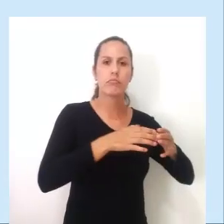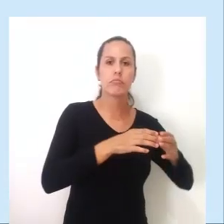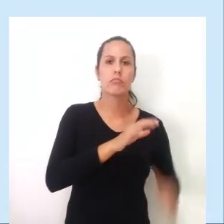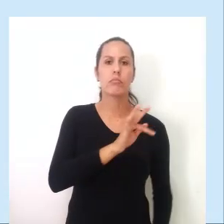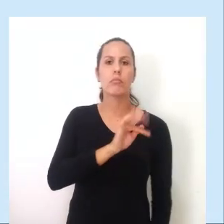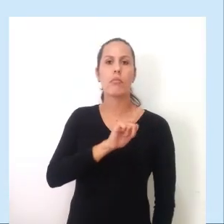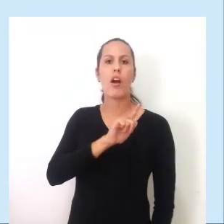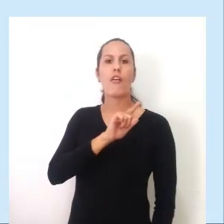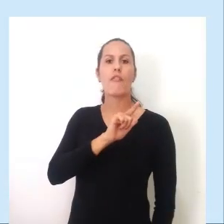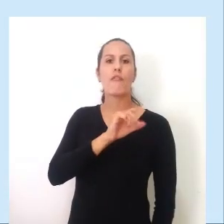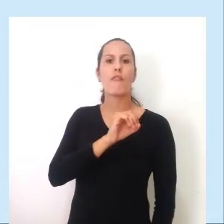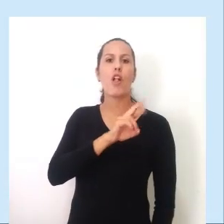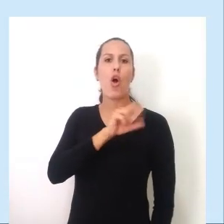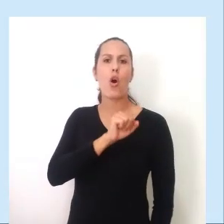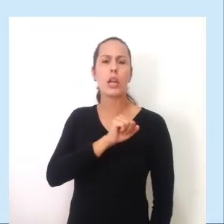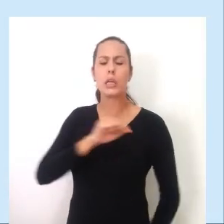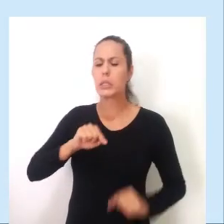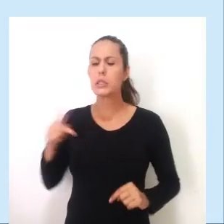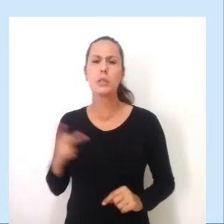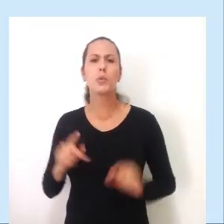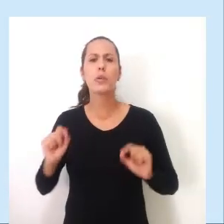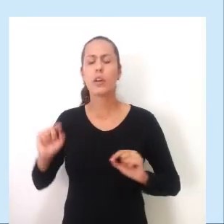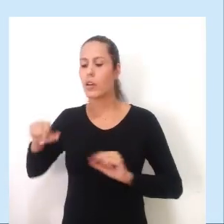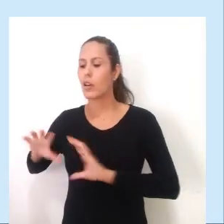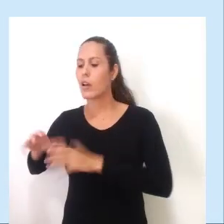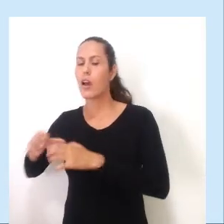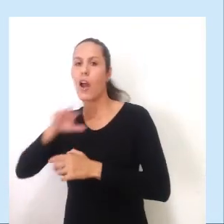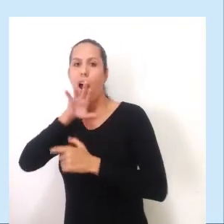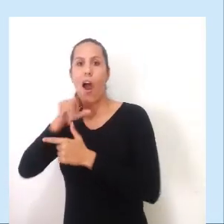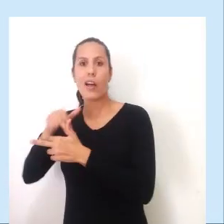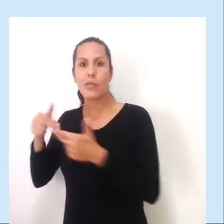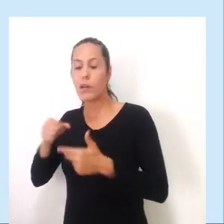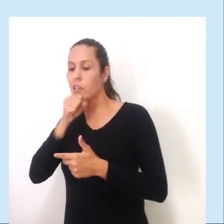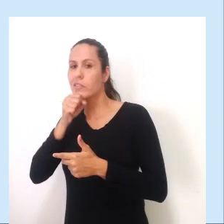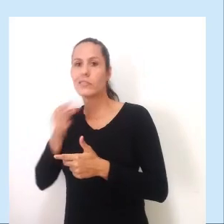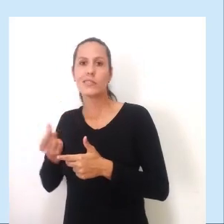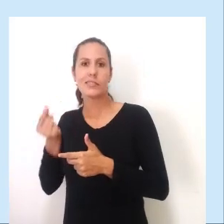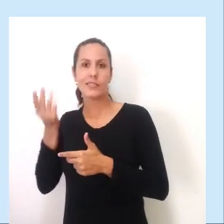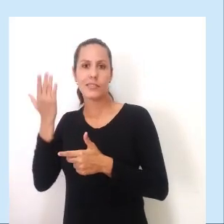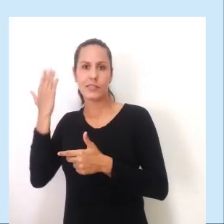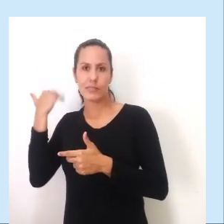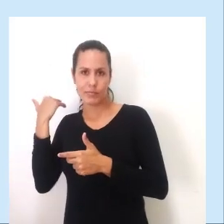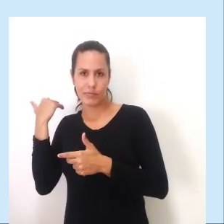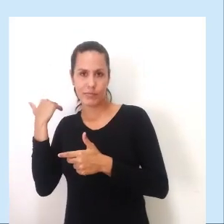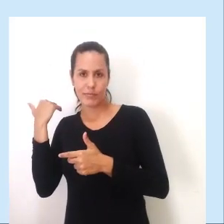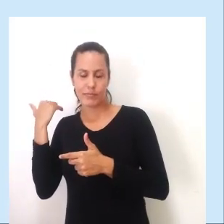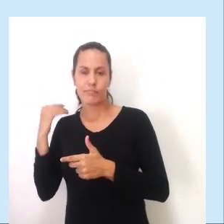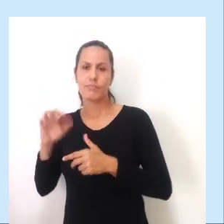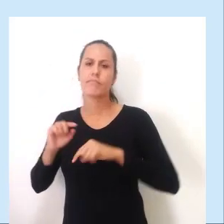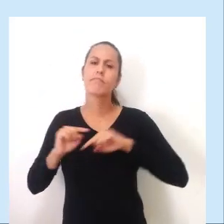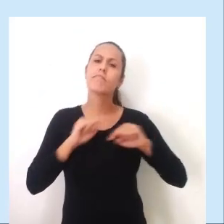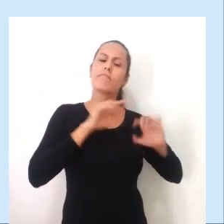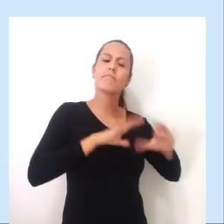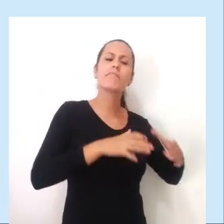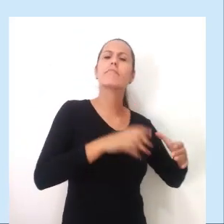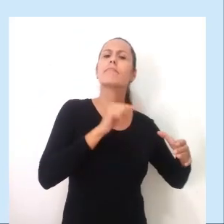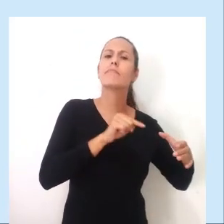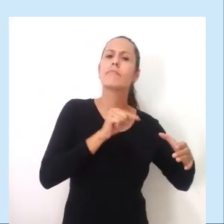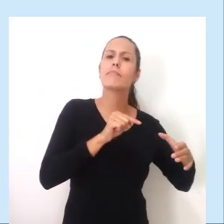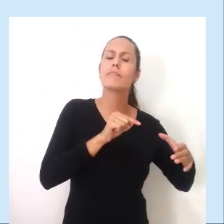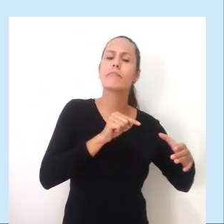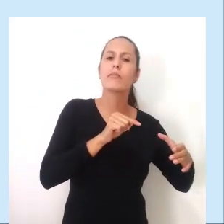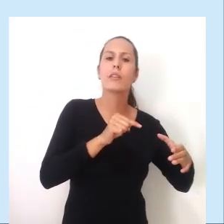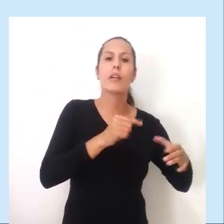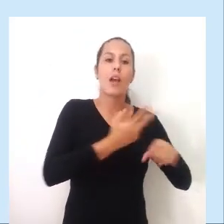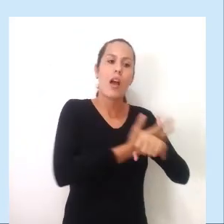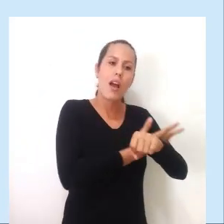seja, conhecer os animais. Quem são os animais, Dantas? A fauna. E a